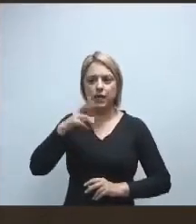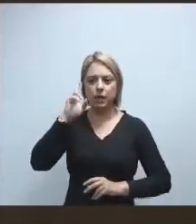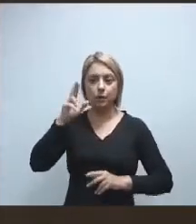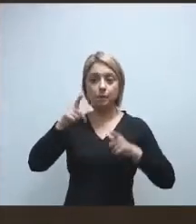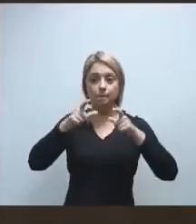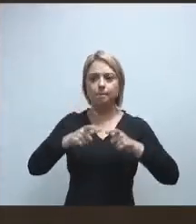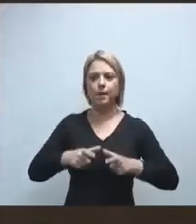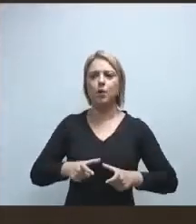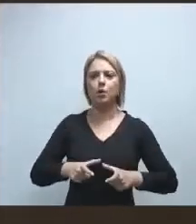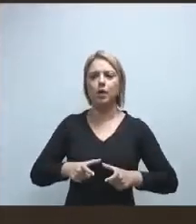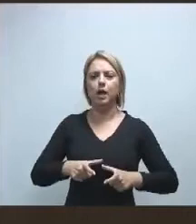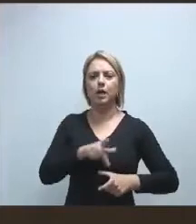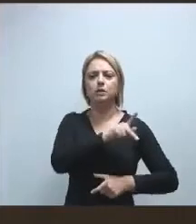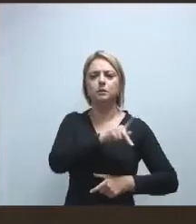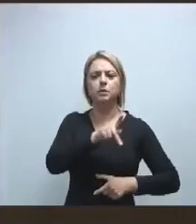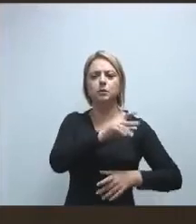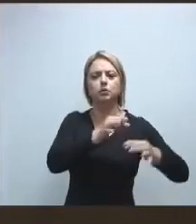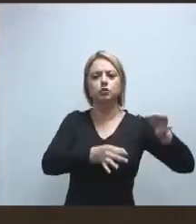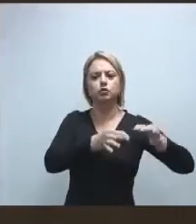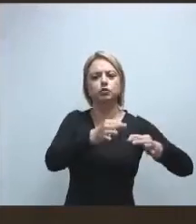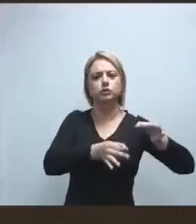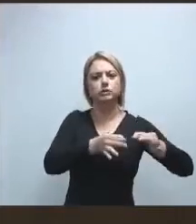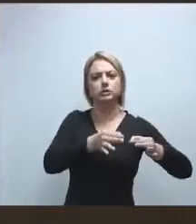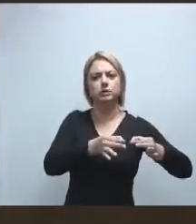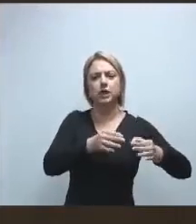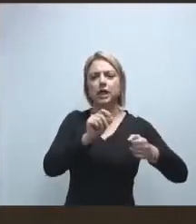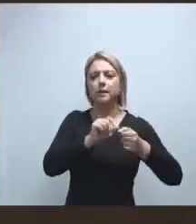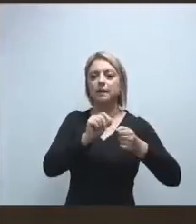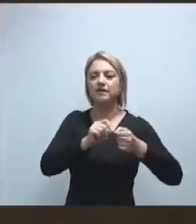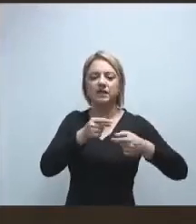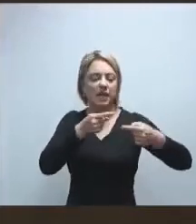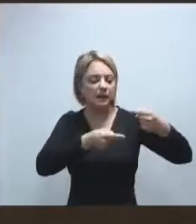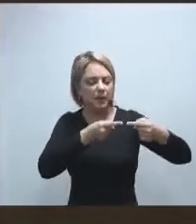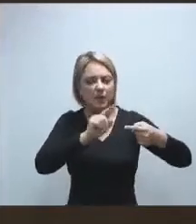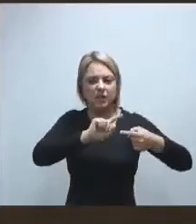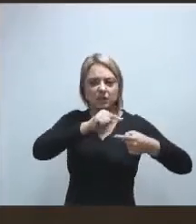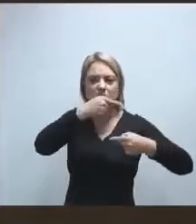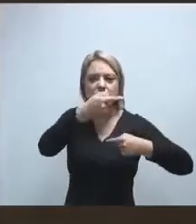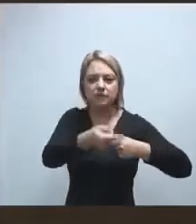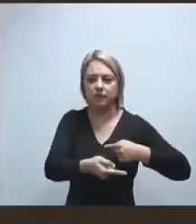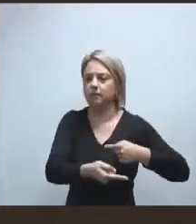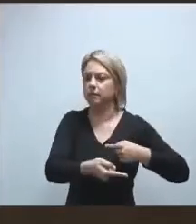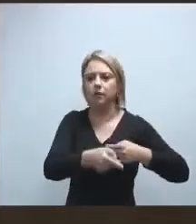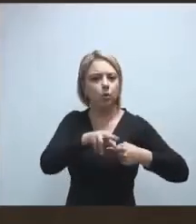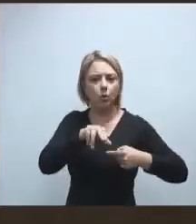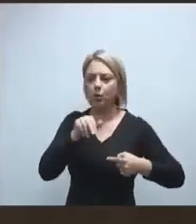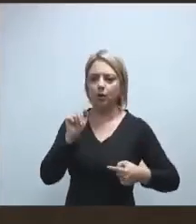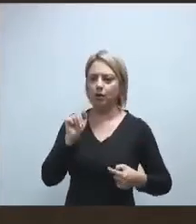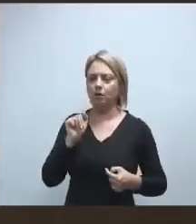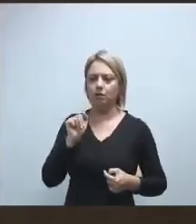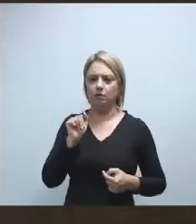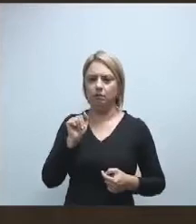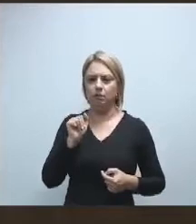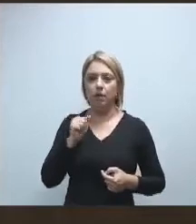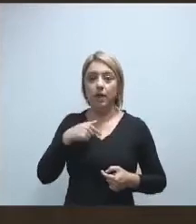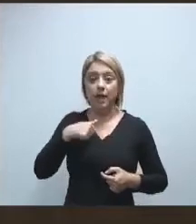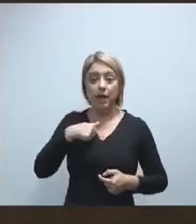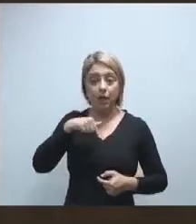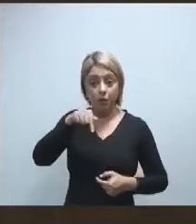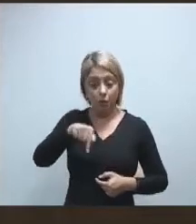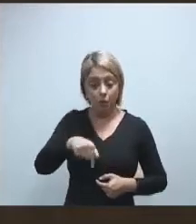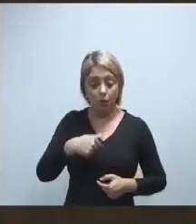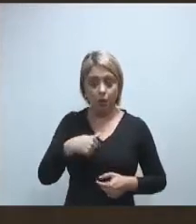de promotor de justiça pra fazer política externa eu estive